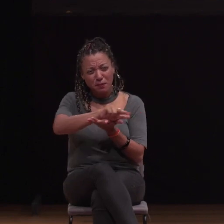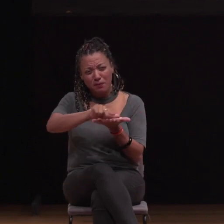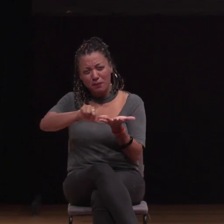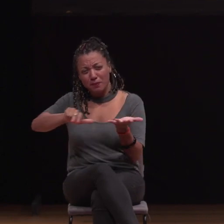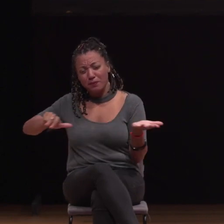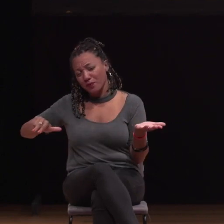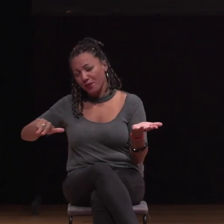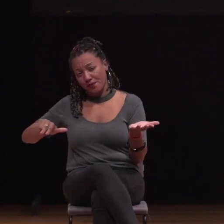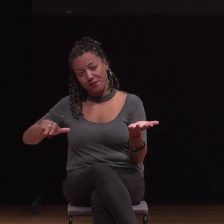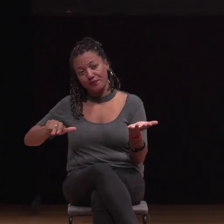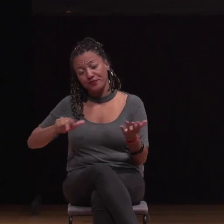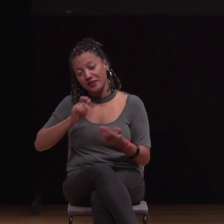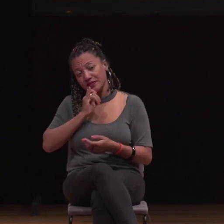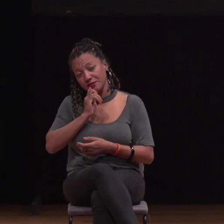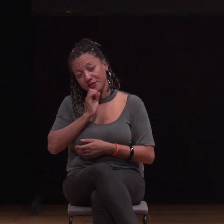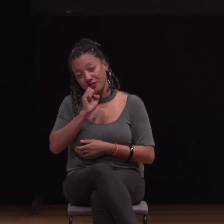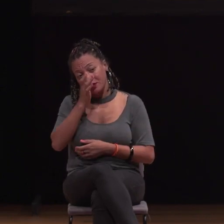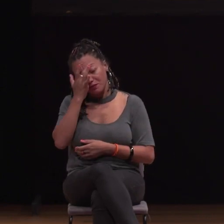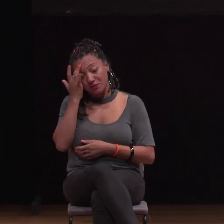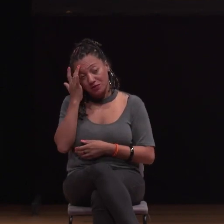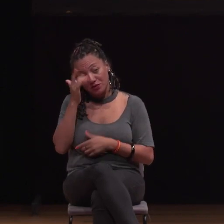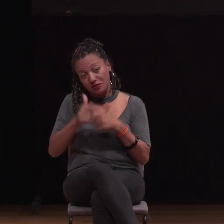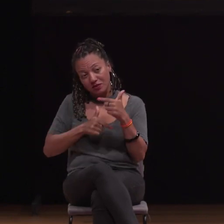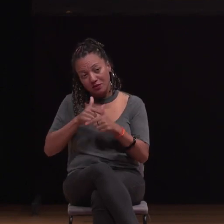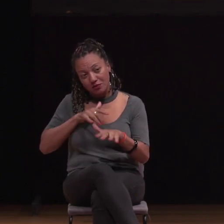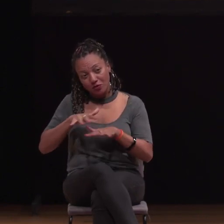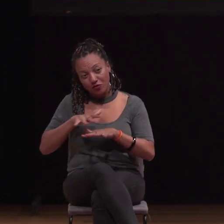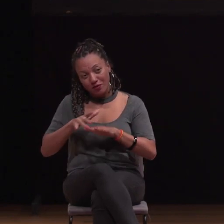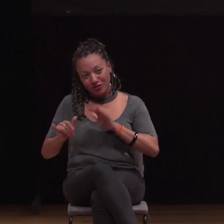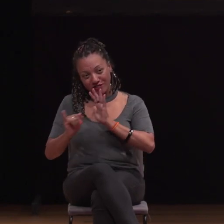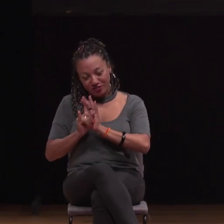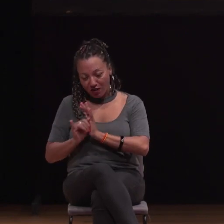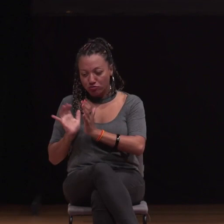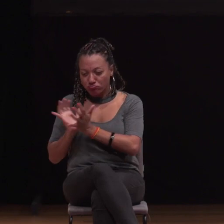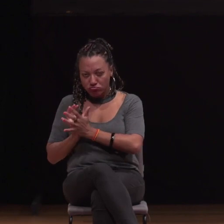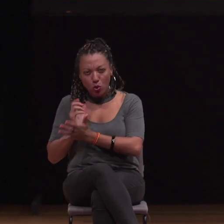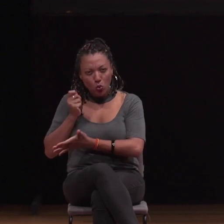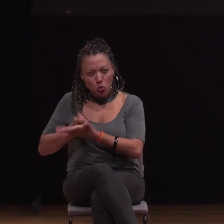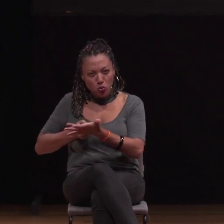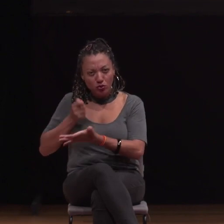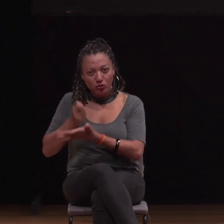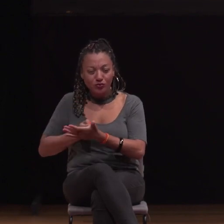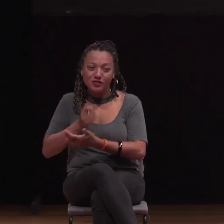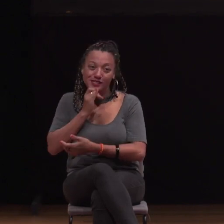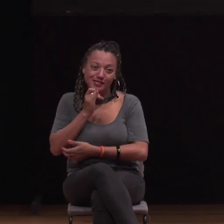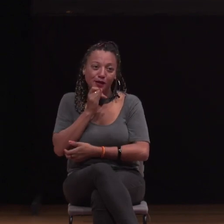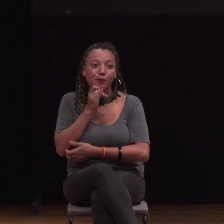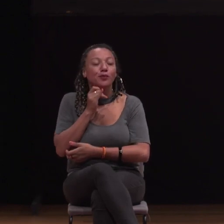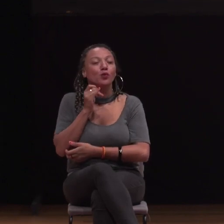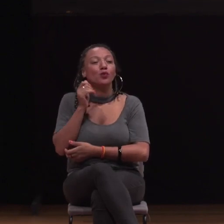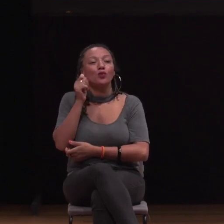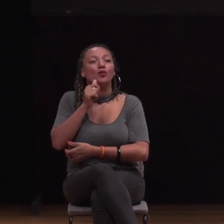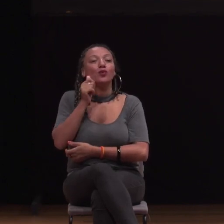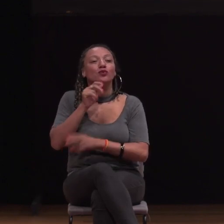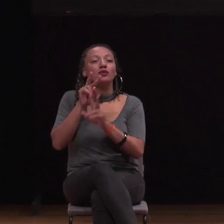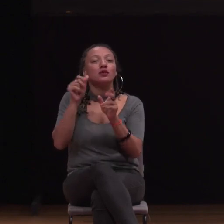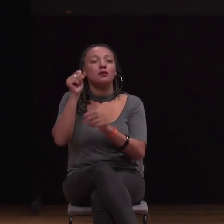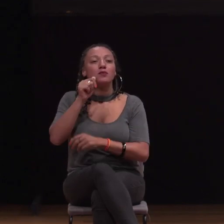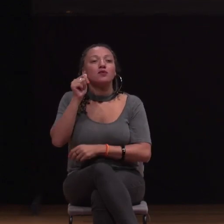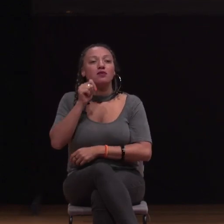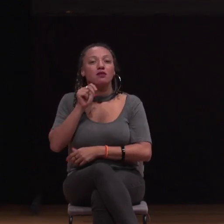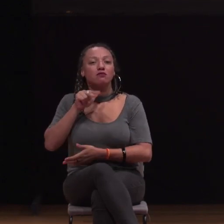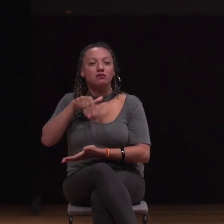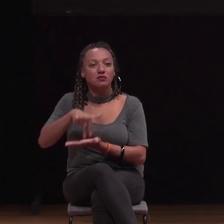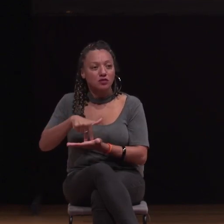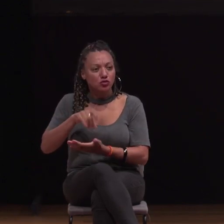que trabalha num movimento identitário, que reivindica o direito e a permanência de mulheres em espaços, diz que só é mulher quem